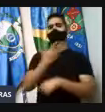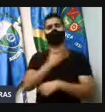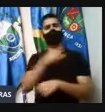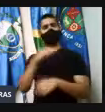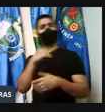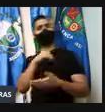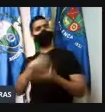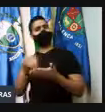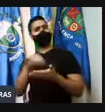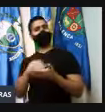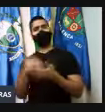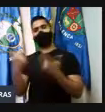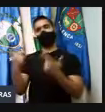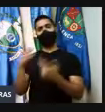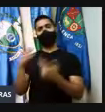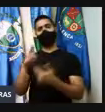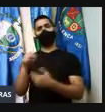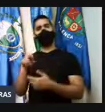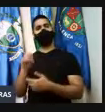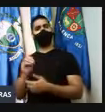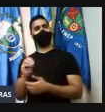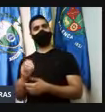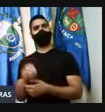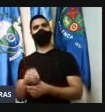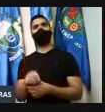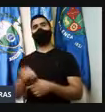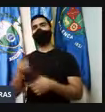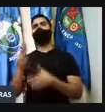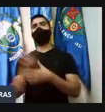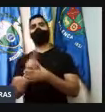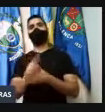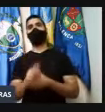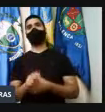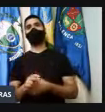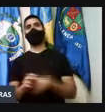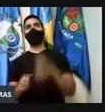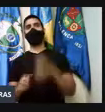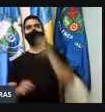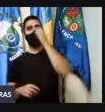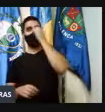secretário do peso do Bruno aqui com a nossa cidade. Agora, Valenciano.